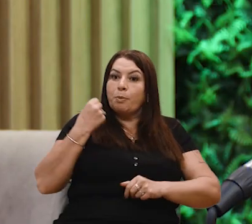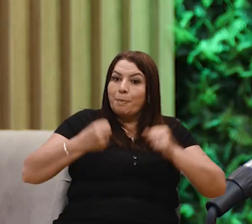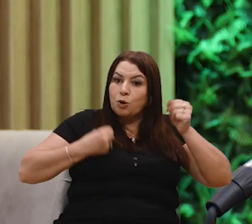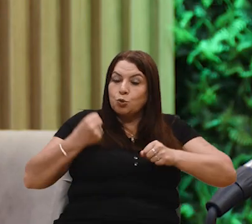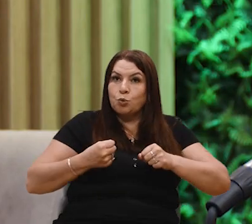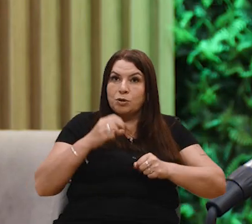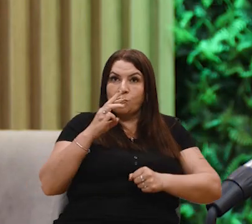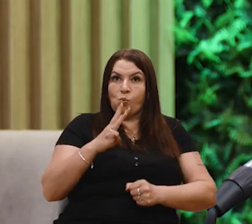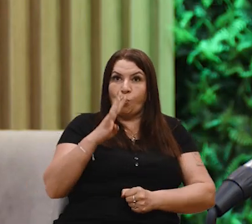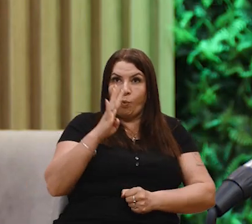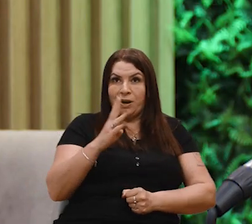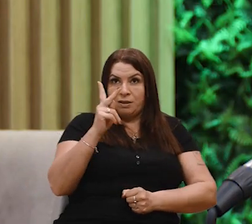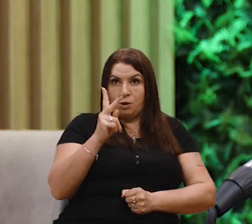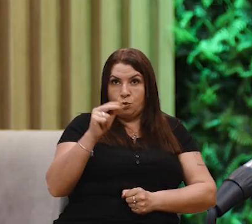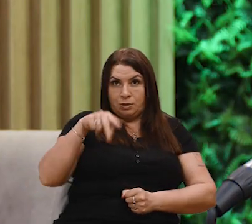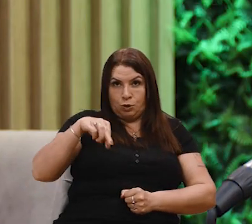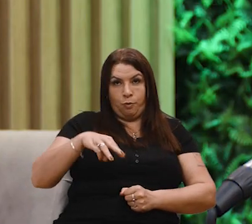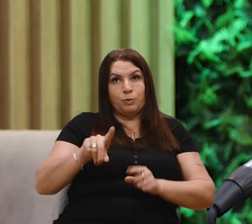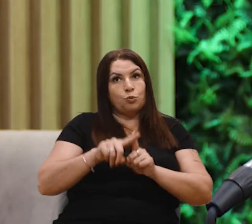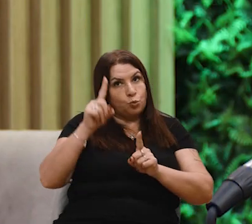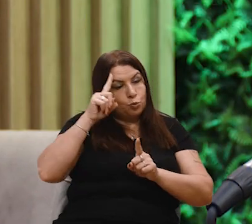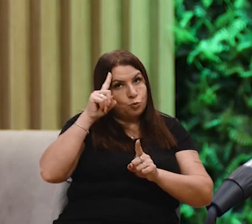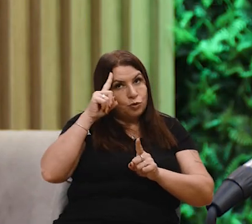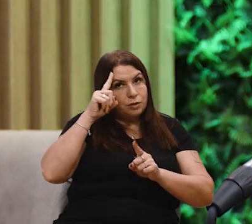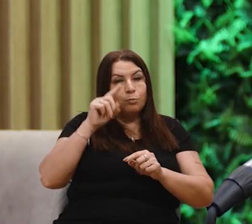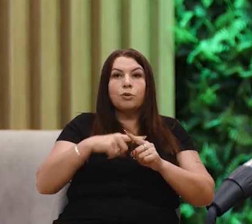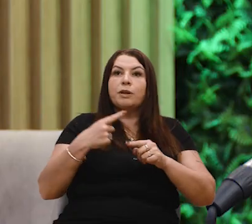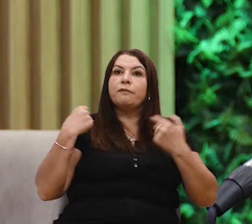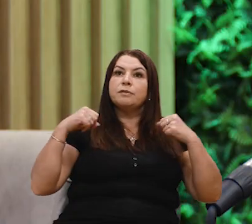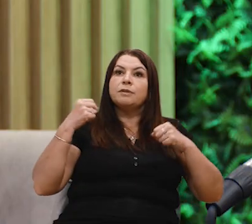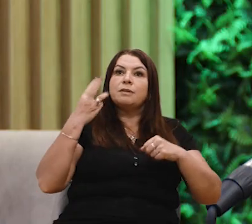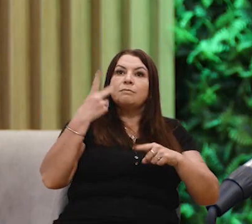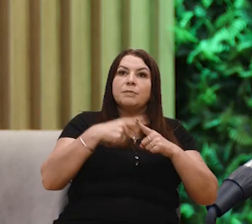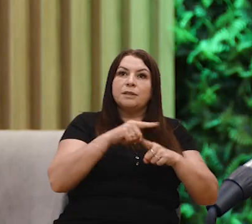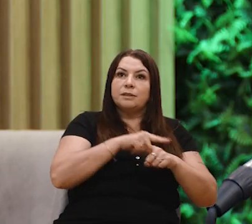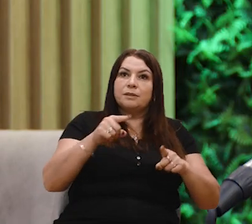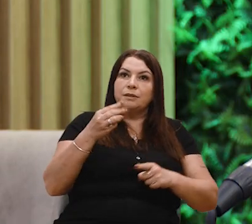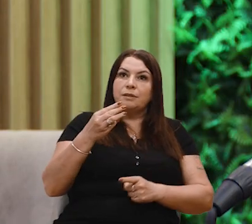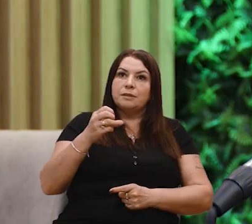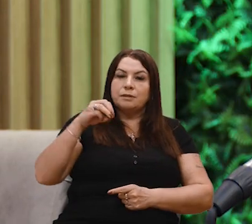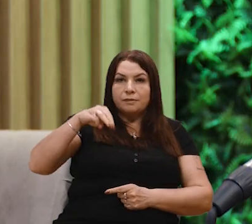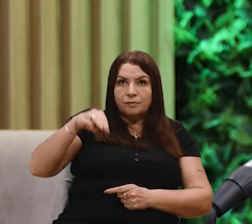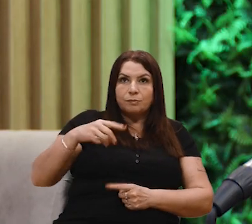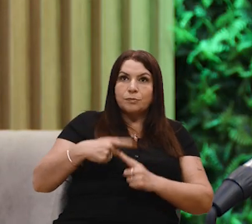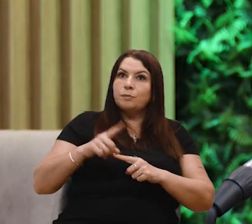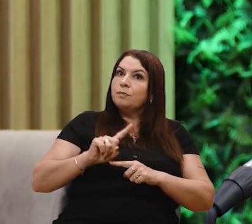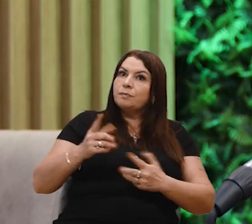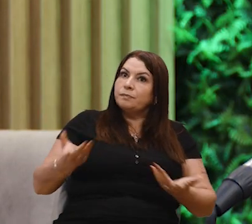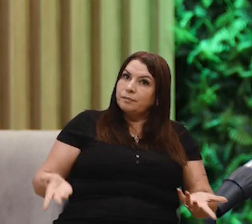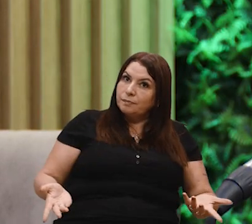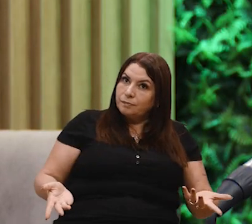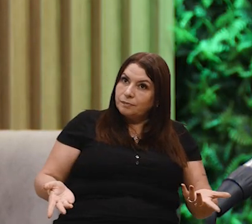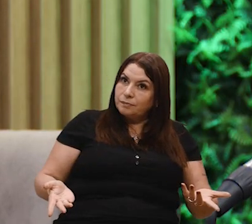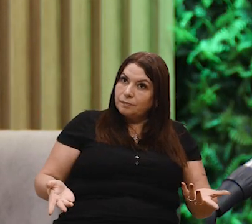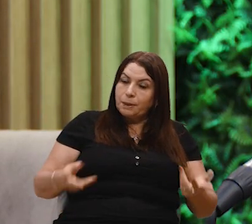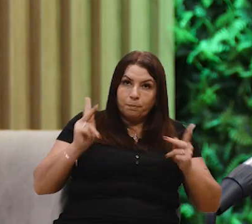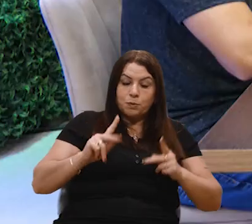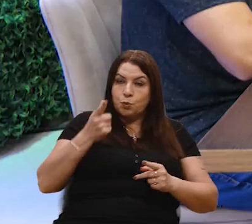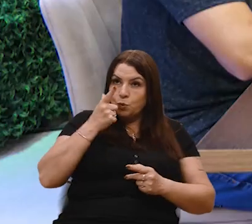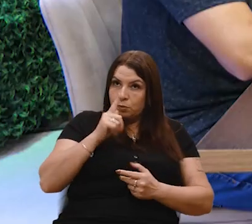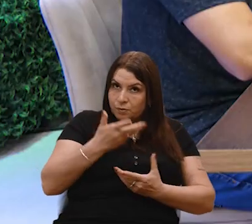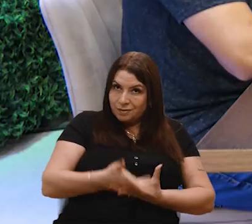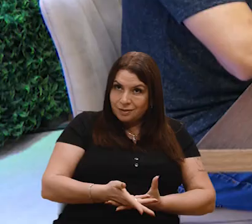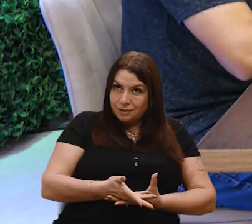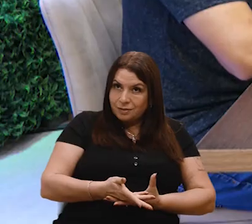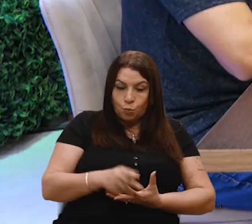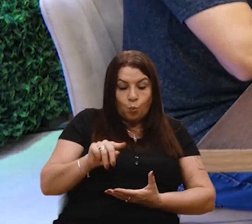tudo, né? Se eu faço uma maratona todo dia, por que não praticar atividade física 3 vezes por semana por 30 minutos? Por que não? Será